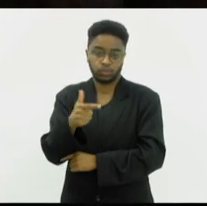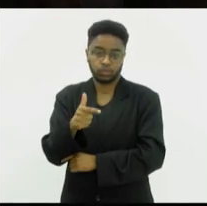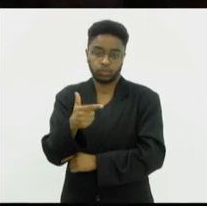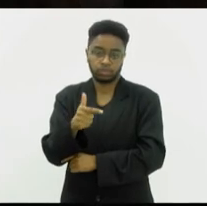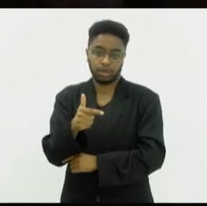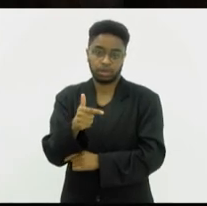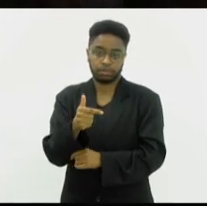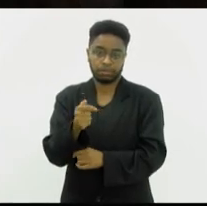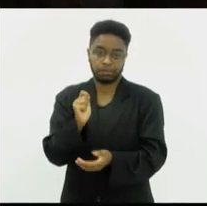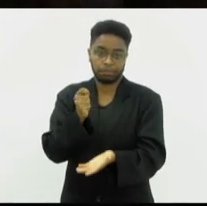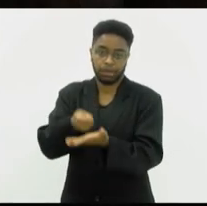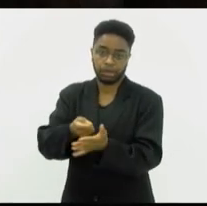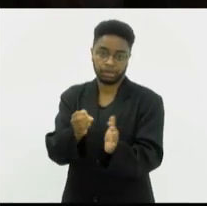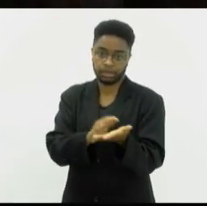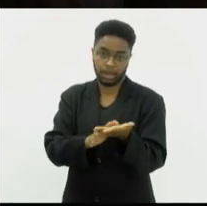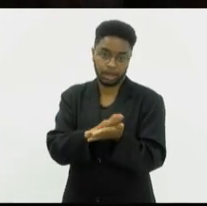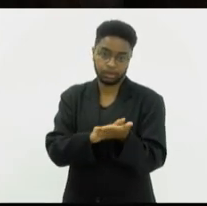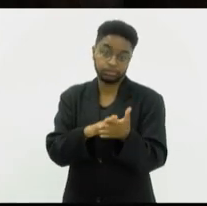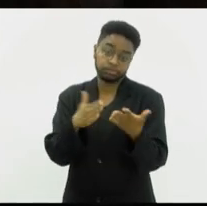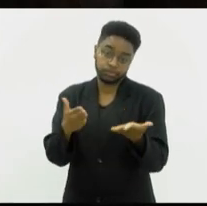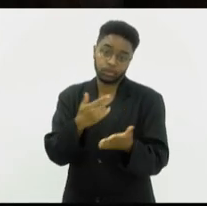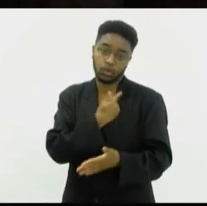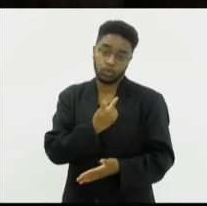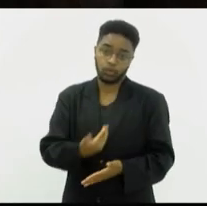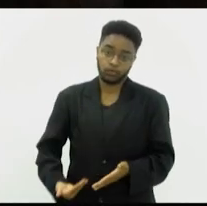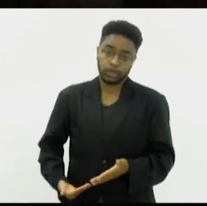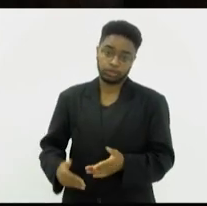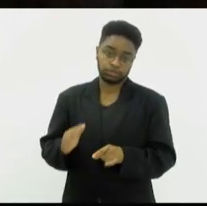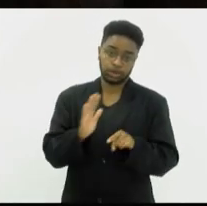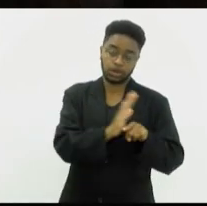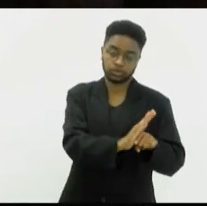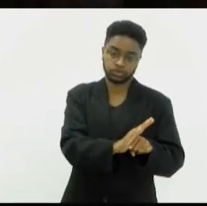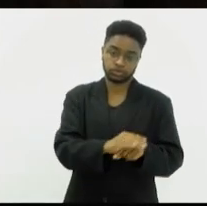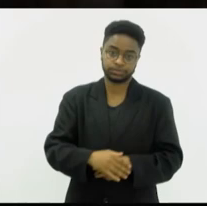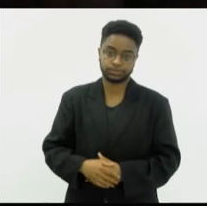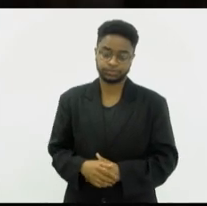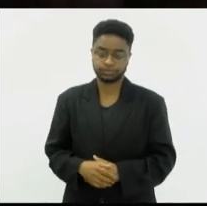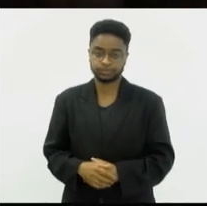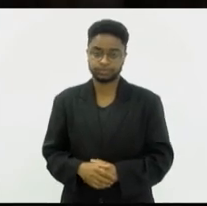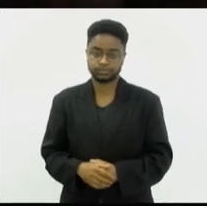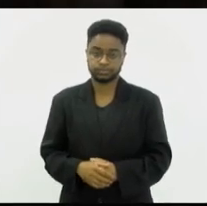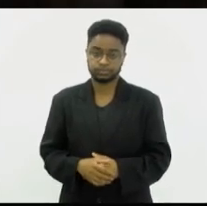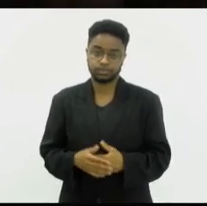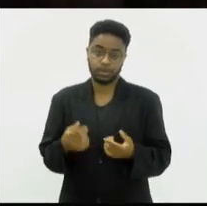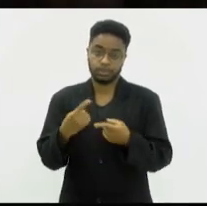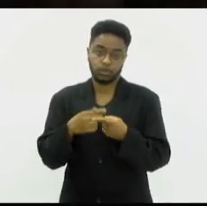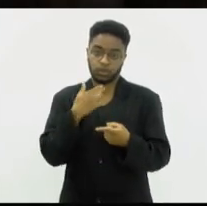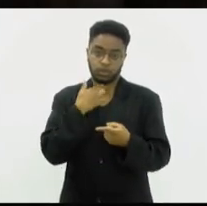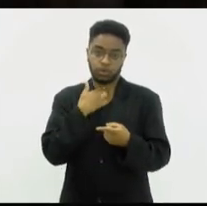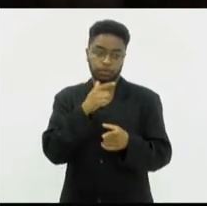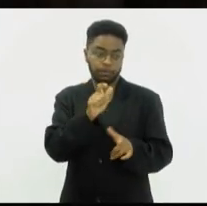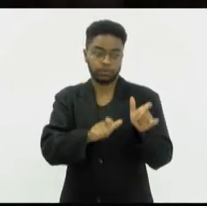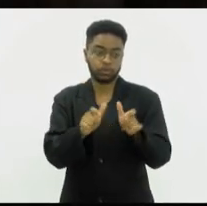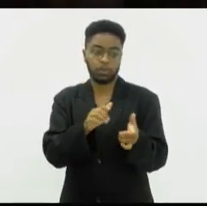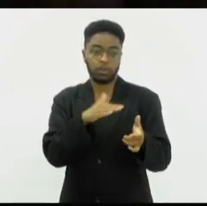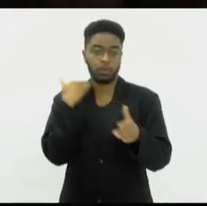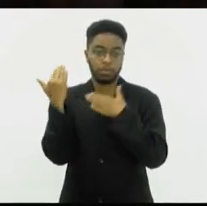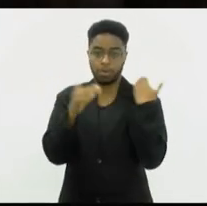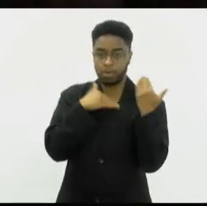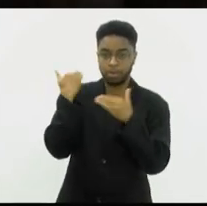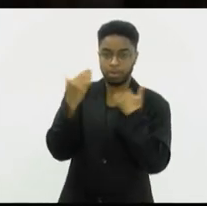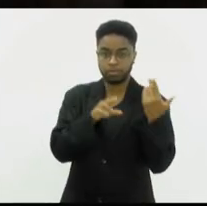contribuído ao INSS e o governo vai chegar junto. Vai ter que chegar junto, né? Não pode ter um monte de pessoas morrendo pelo meio da